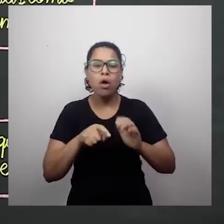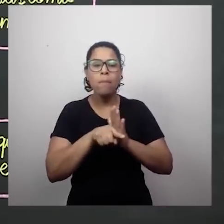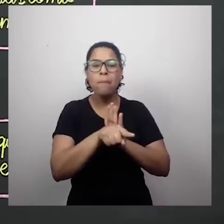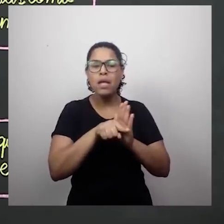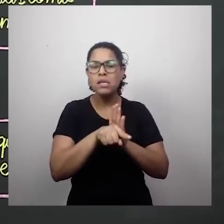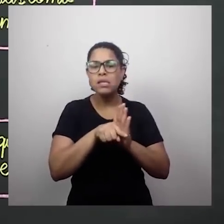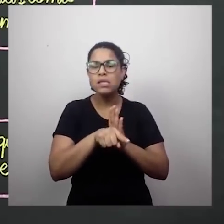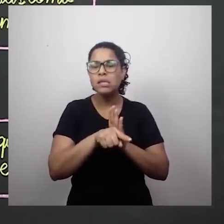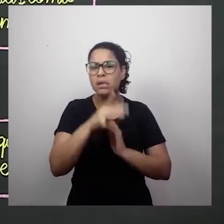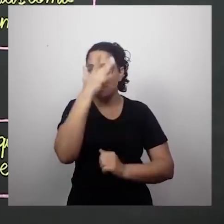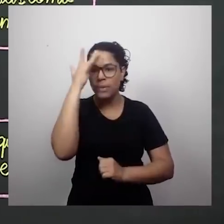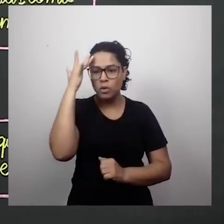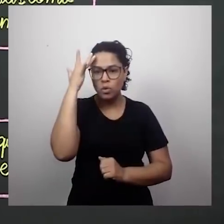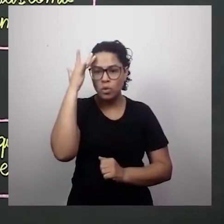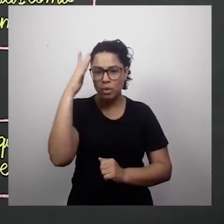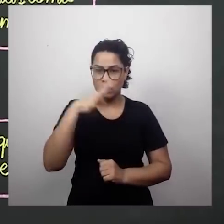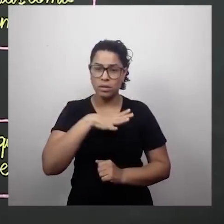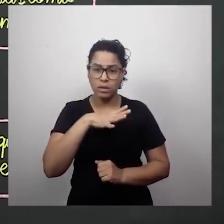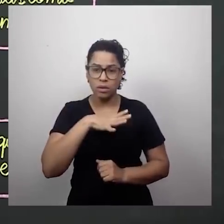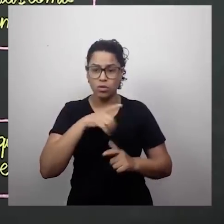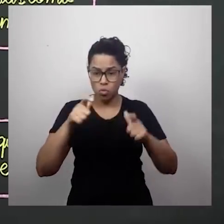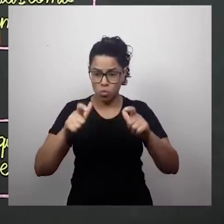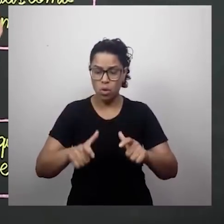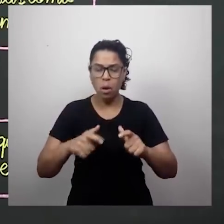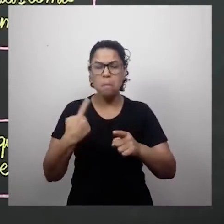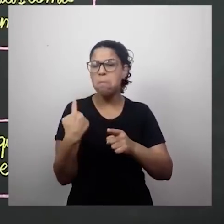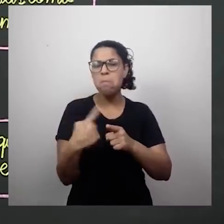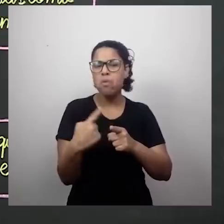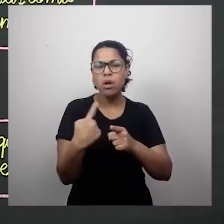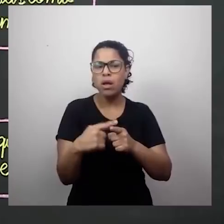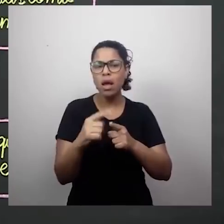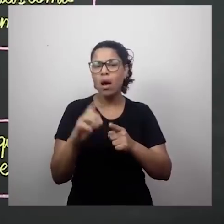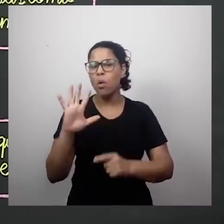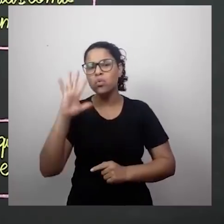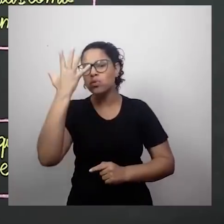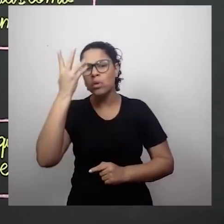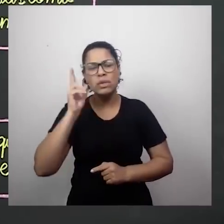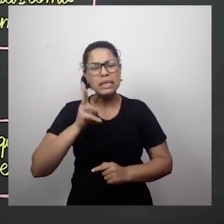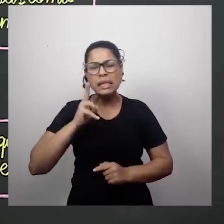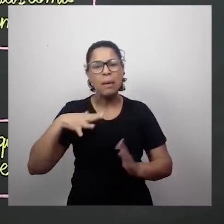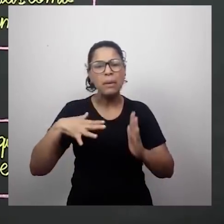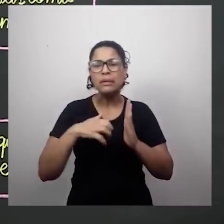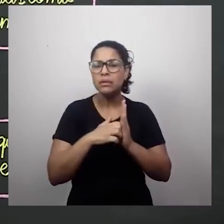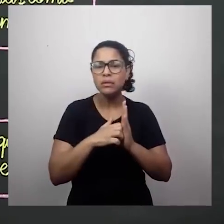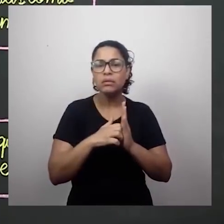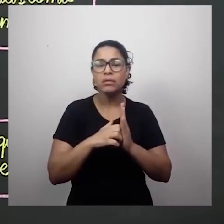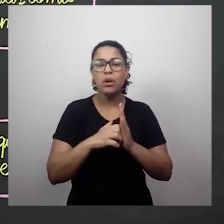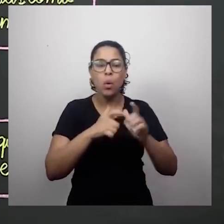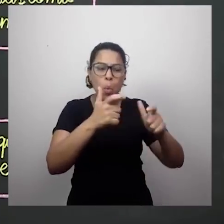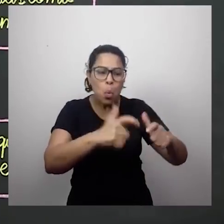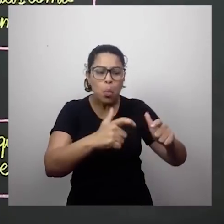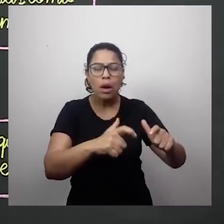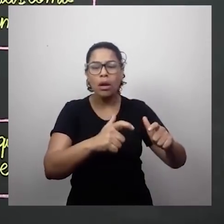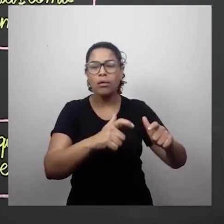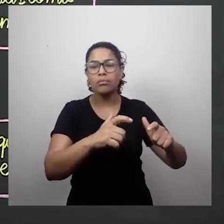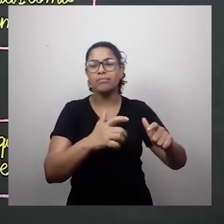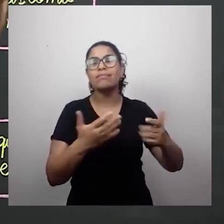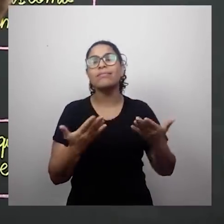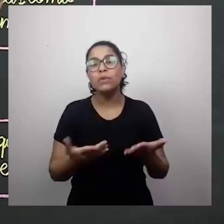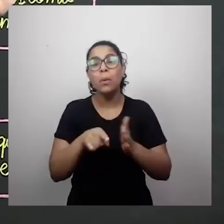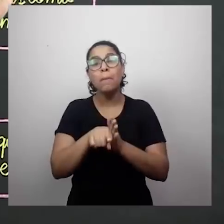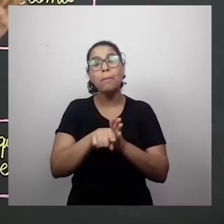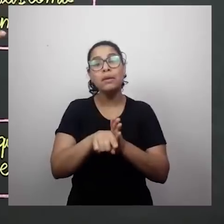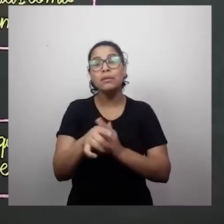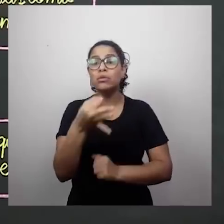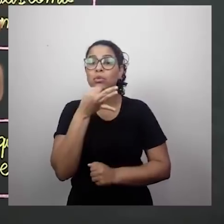para compreender o que eles acham daquela situação do bairro, por que tem sido tão comum acidentes acontecerem naquele local. Então, essa pesquisa